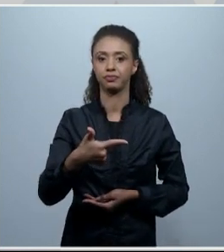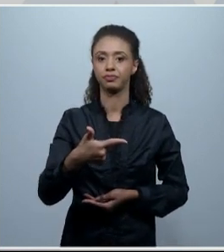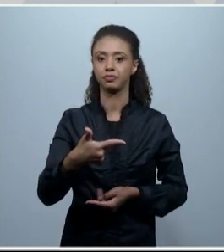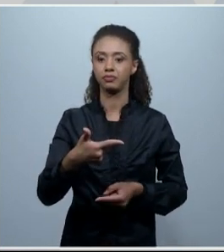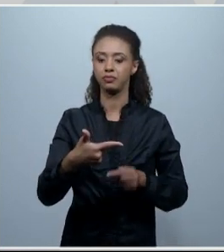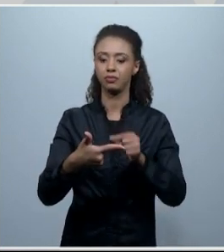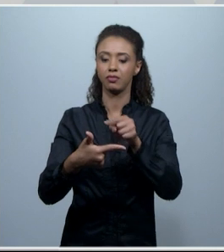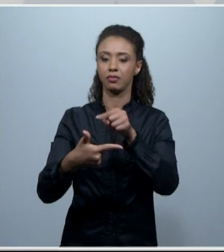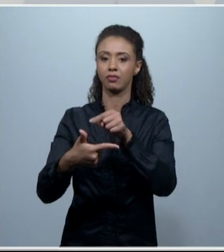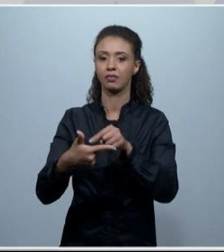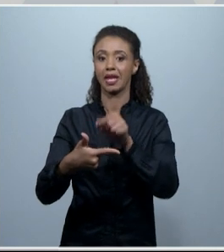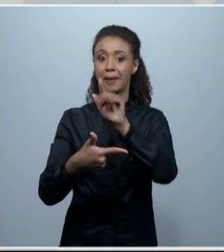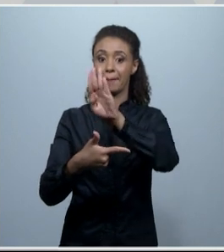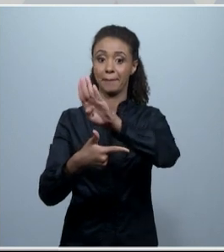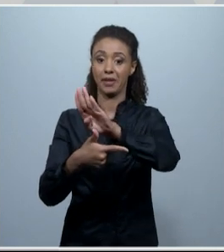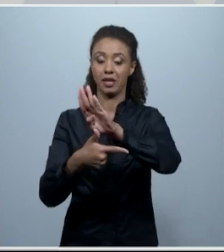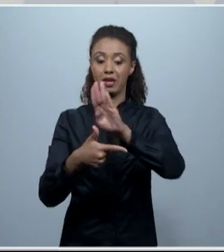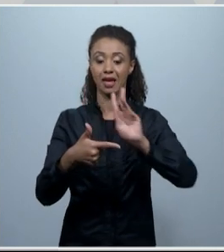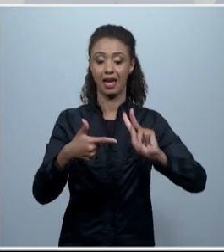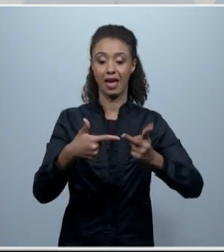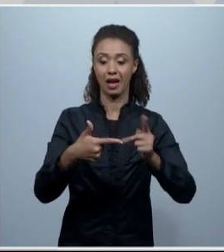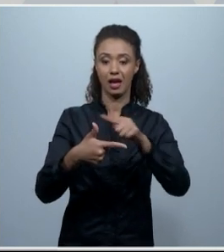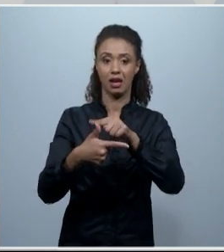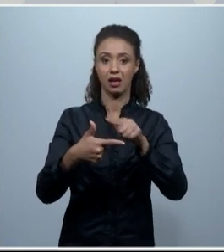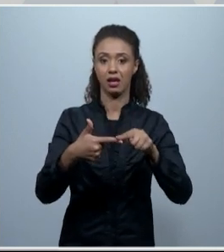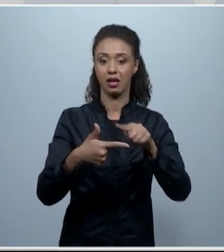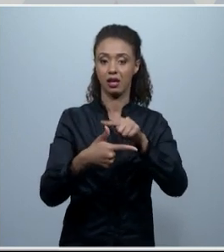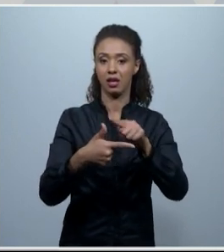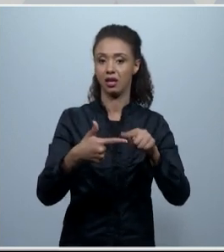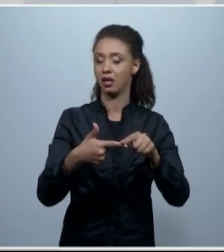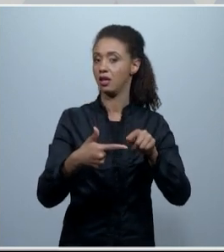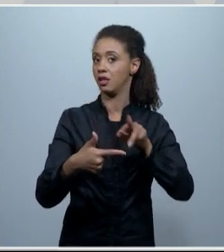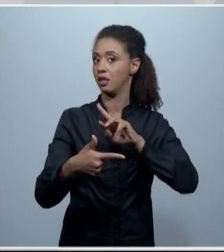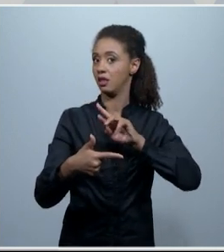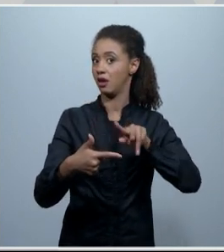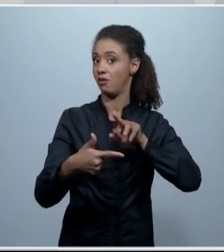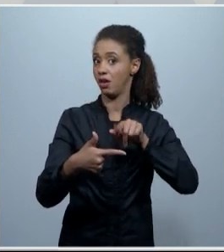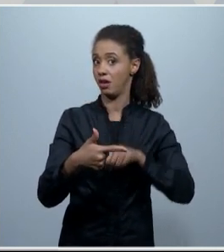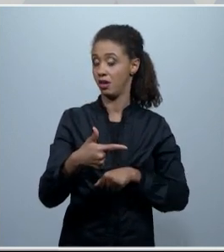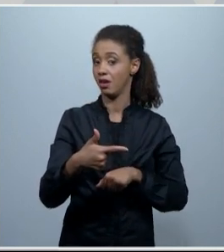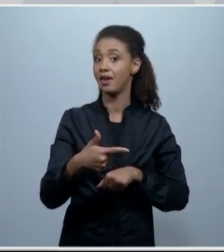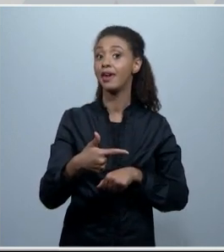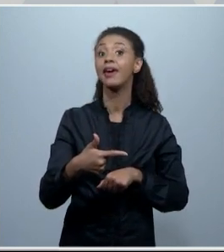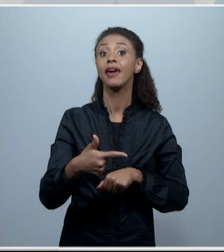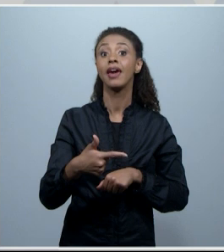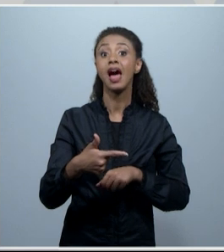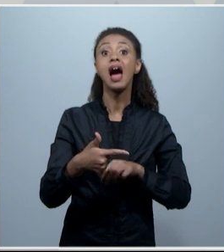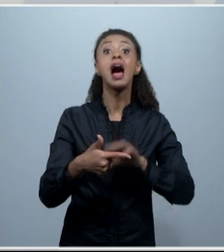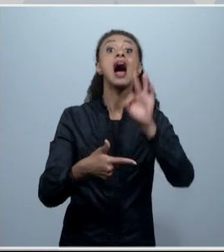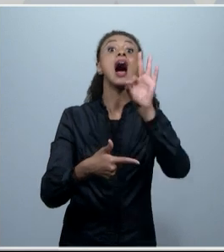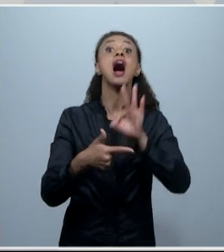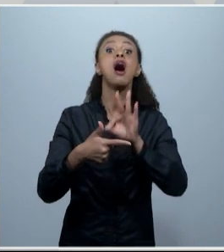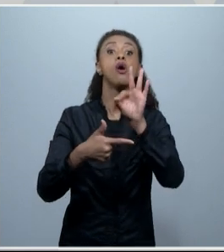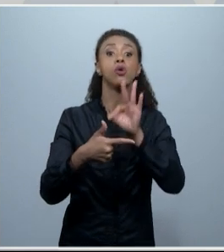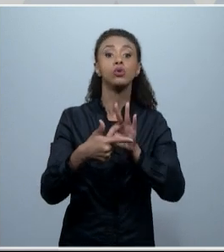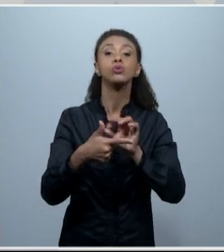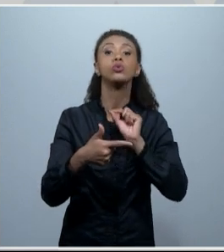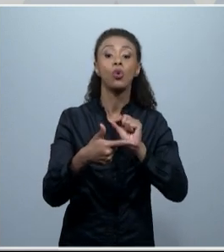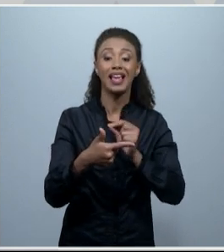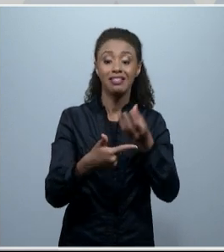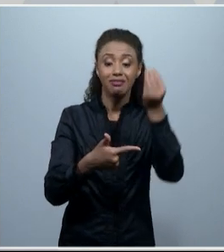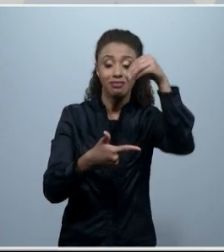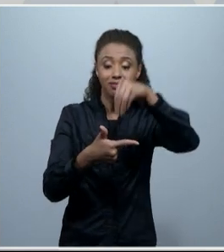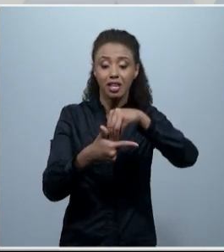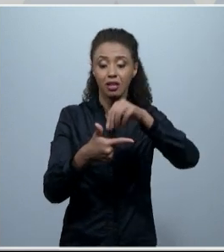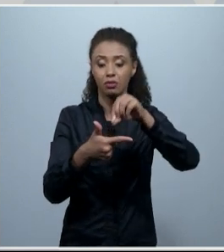segmento bh que é perpendicular ao lado a ser e que está contida dentro do triângulo